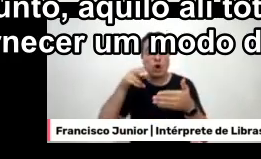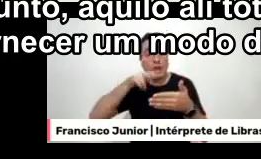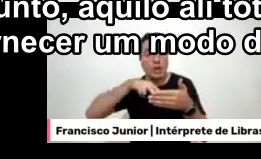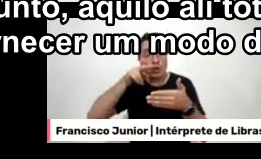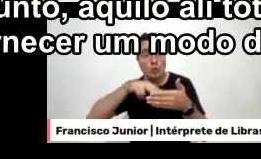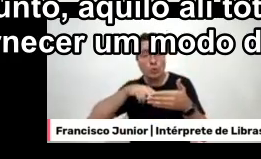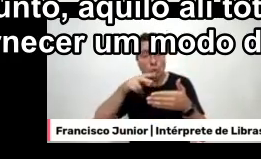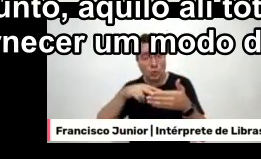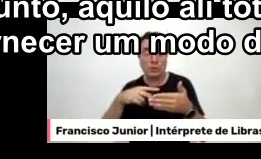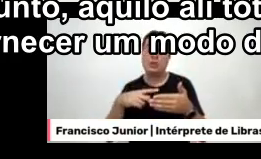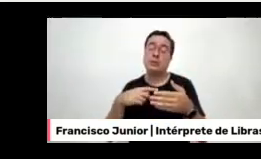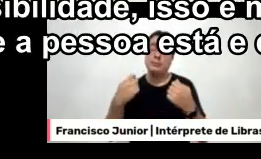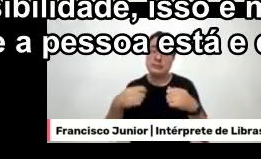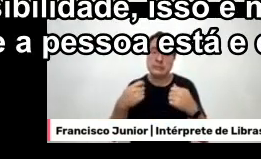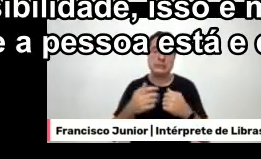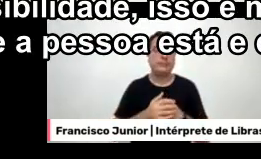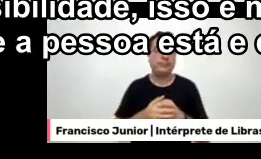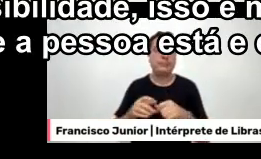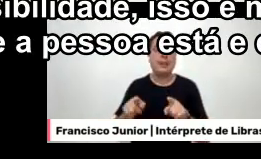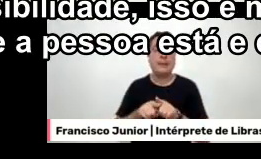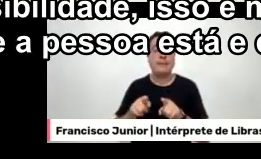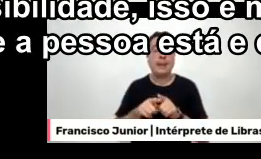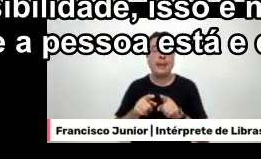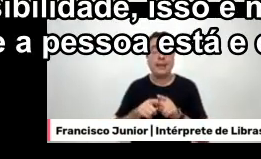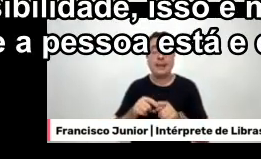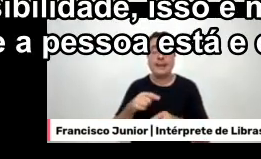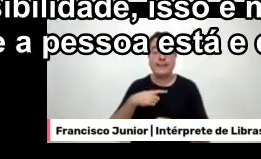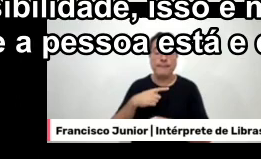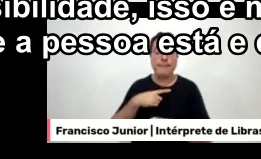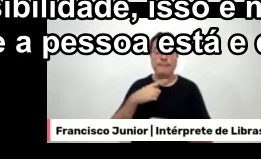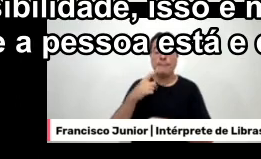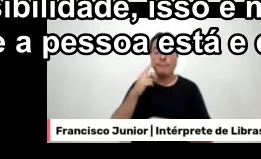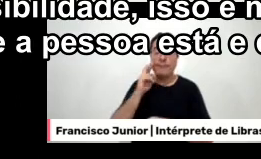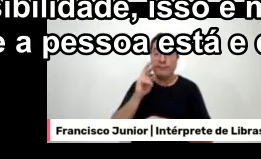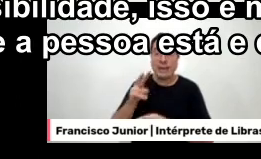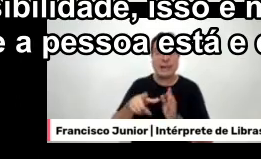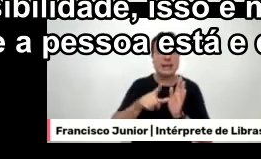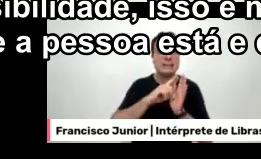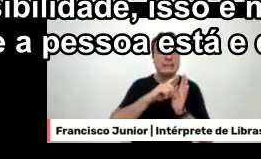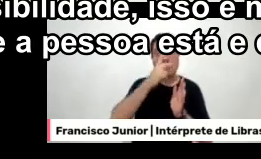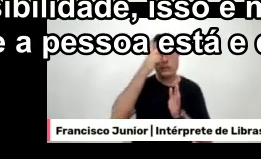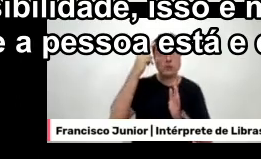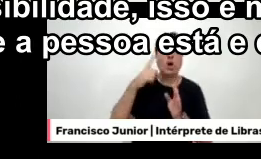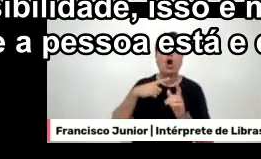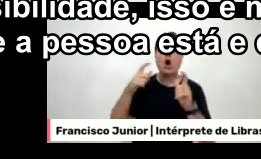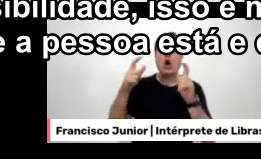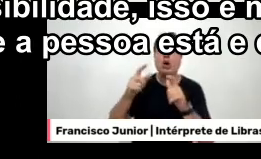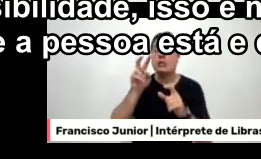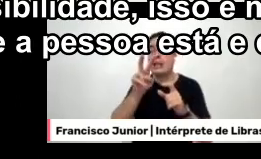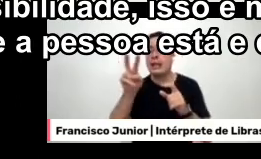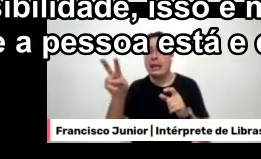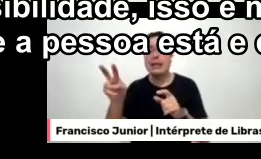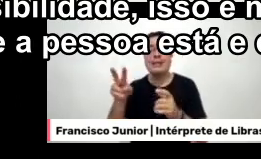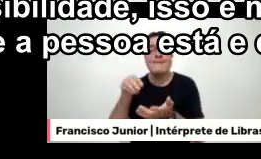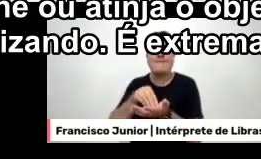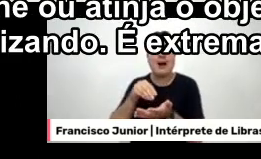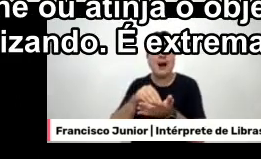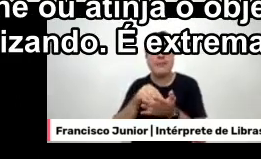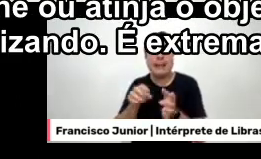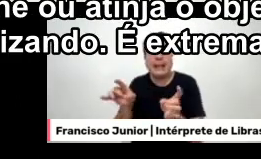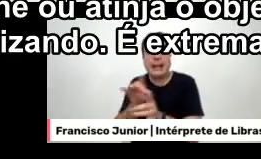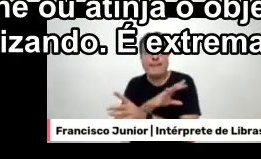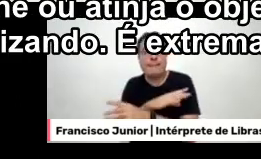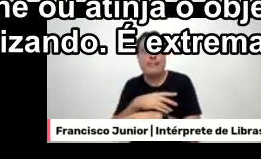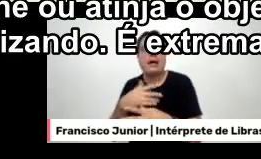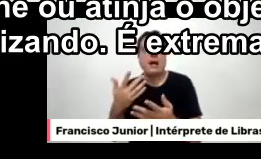leitura. Sobre previsibilidade, isso é muito importante, informar onde a pessoa está e quanto falta para que ela termine